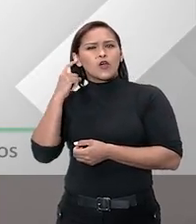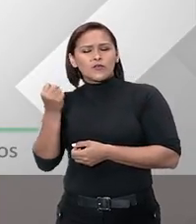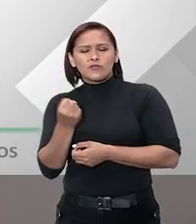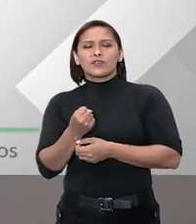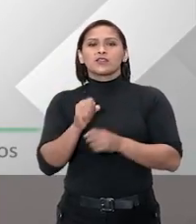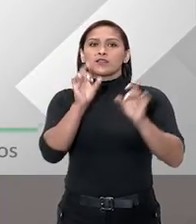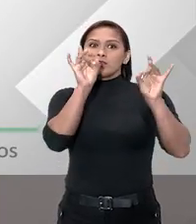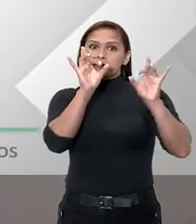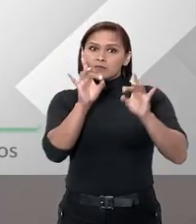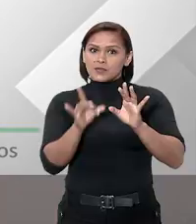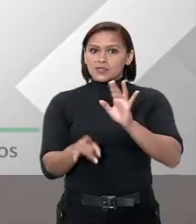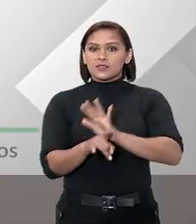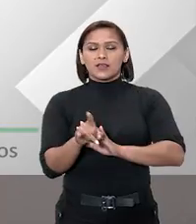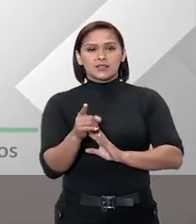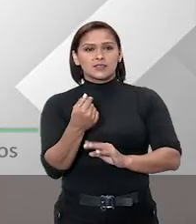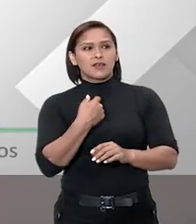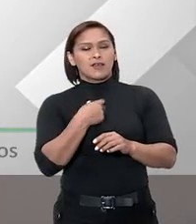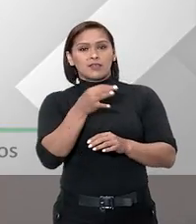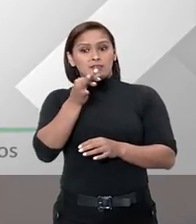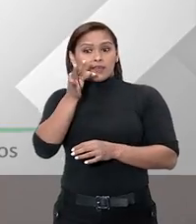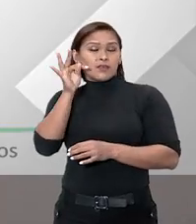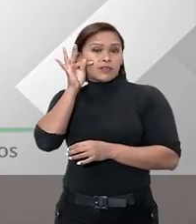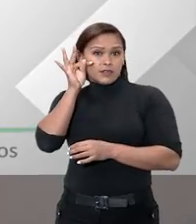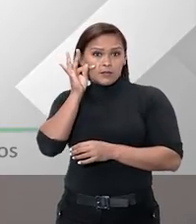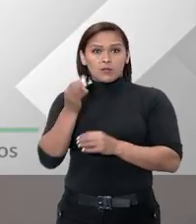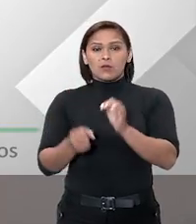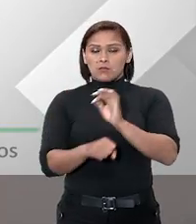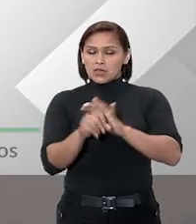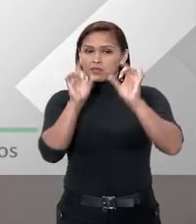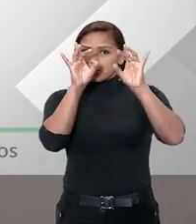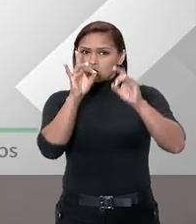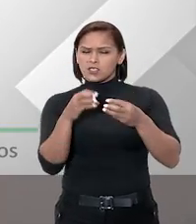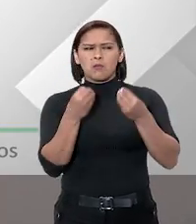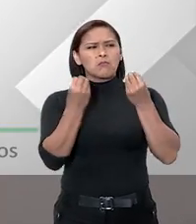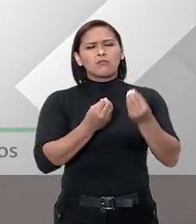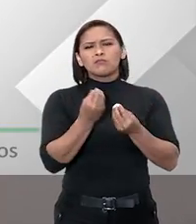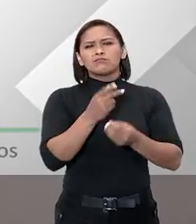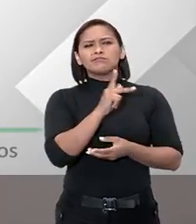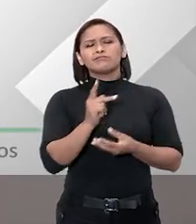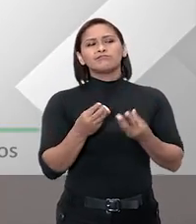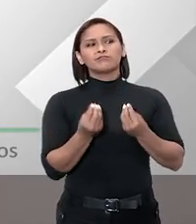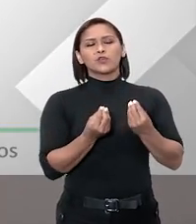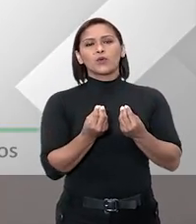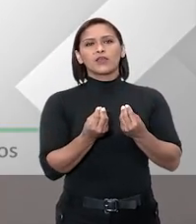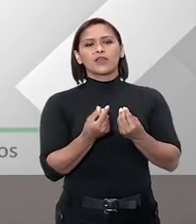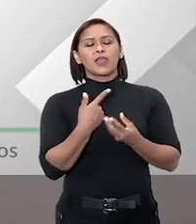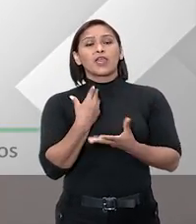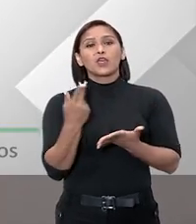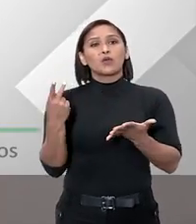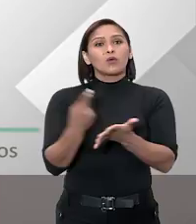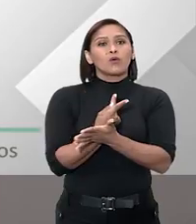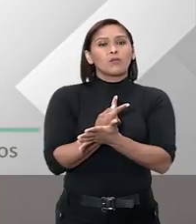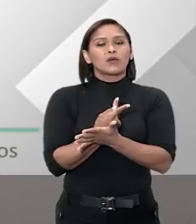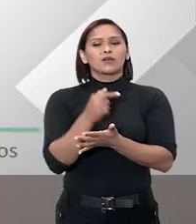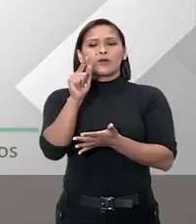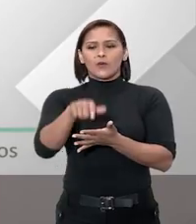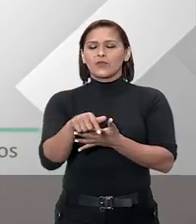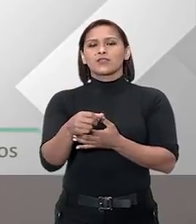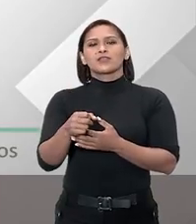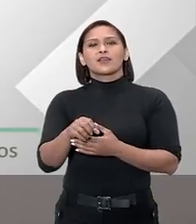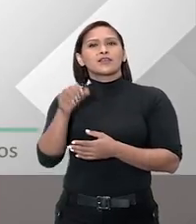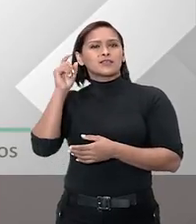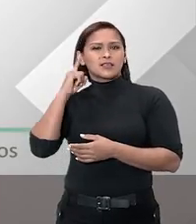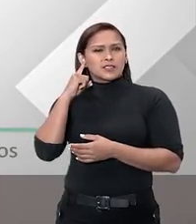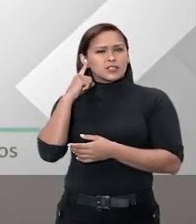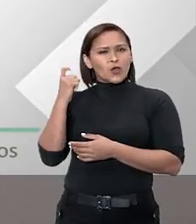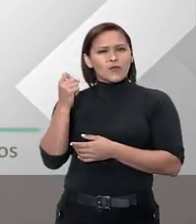meio de escuta especializada e o depoimento especial. Professora Sandra, poderia nos explicar o que é e como funciona